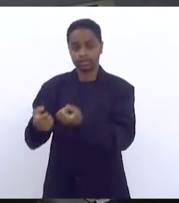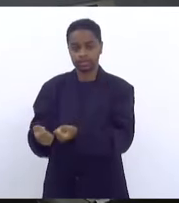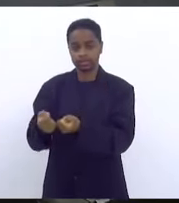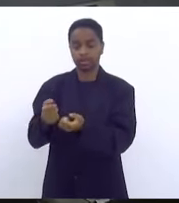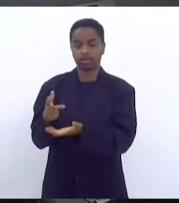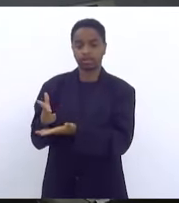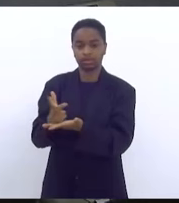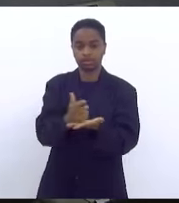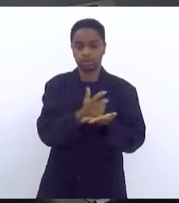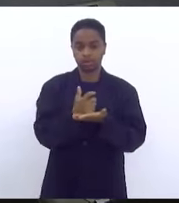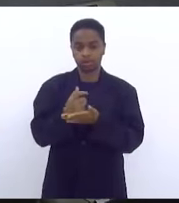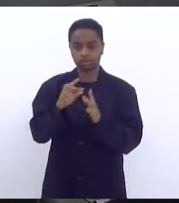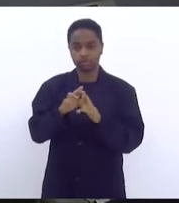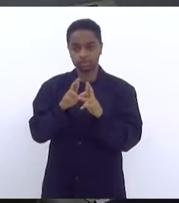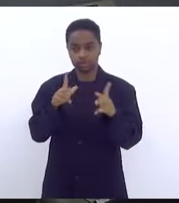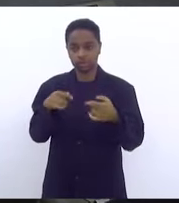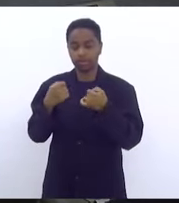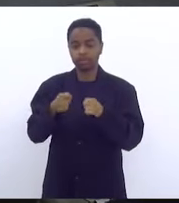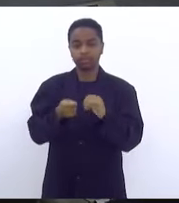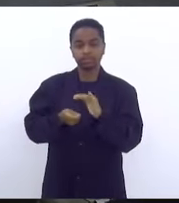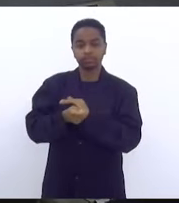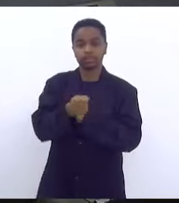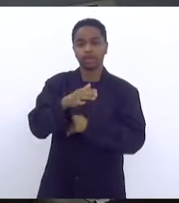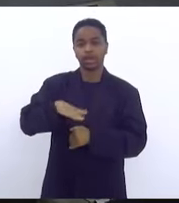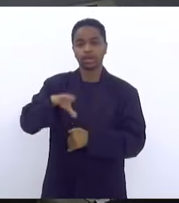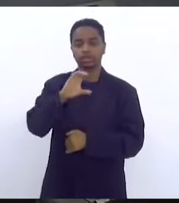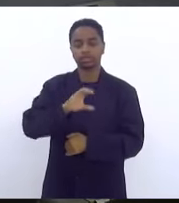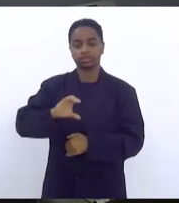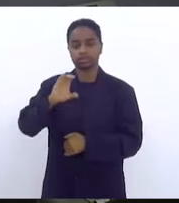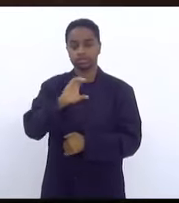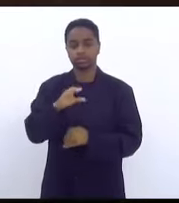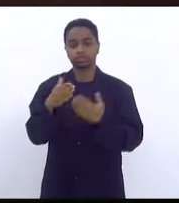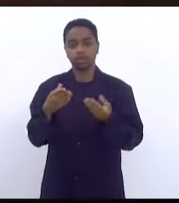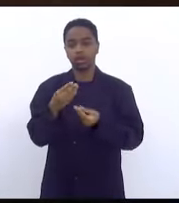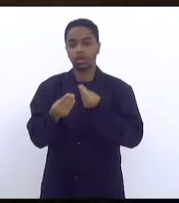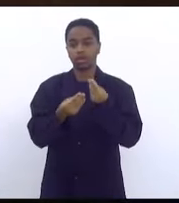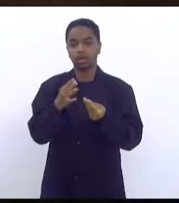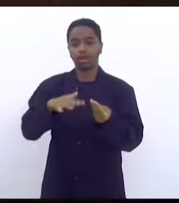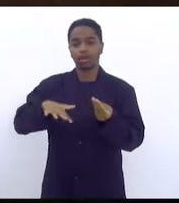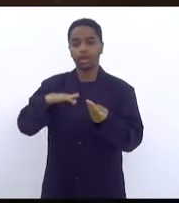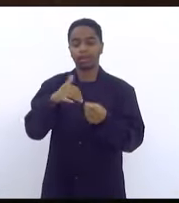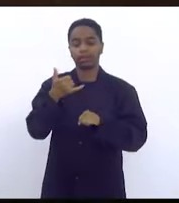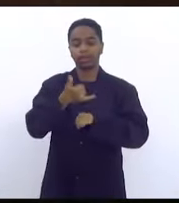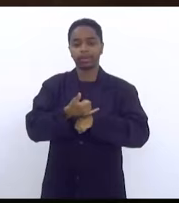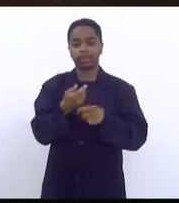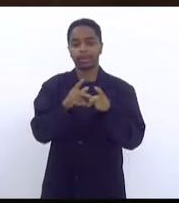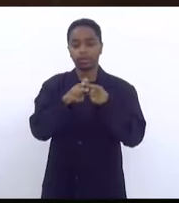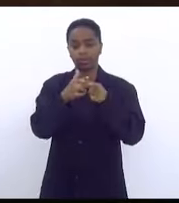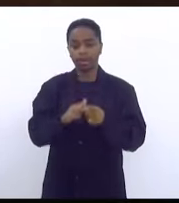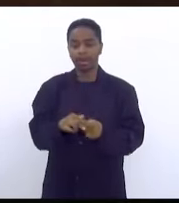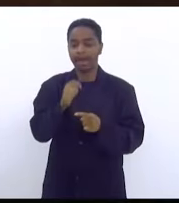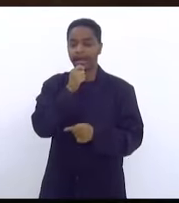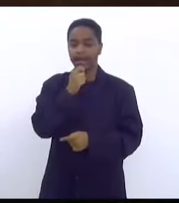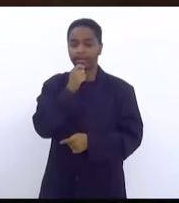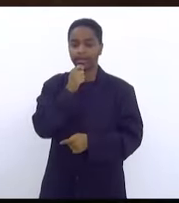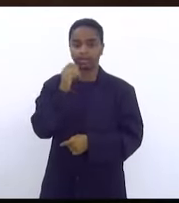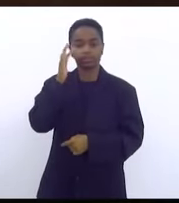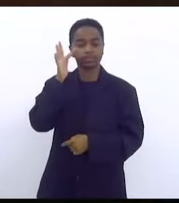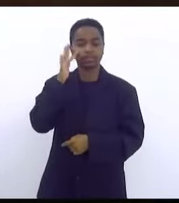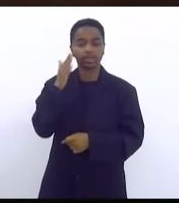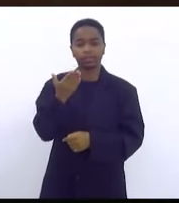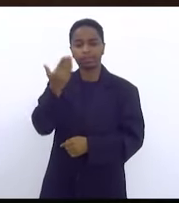tributário diferenciado, investisse na ciência. Como que o setor metal-mecânico ainda ficará com a ideia de progresso